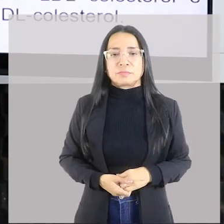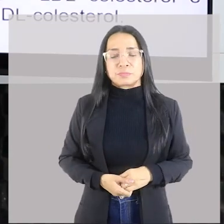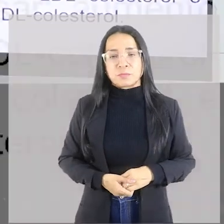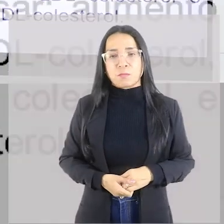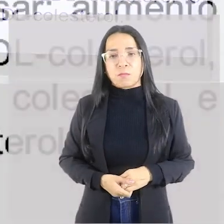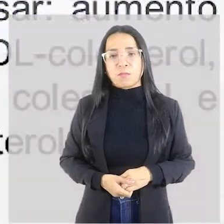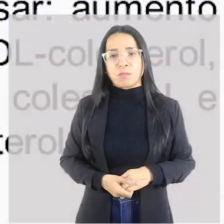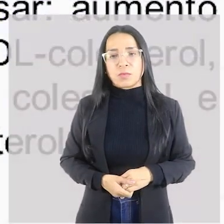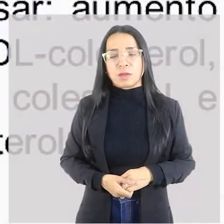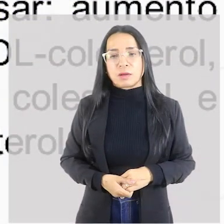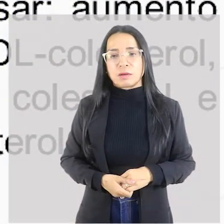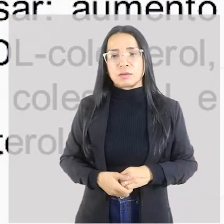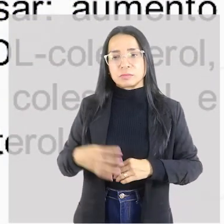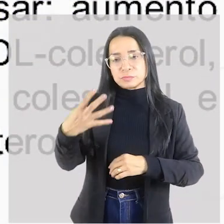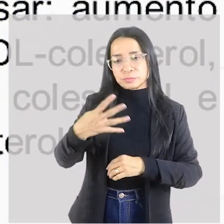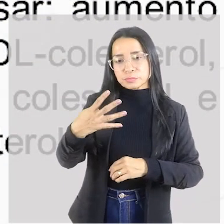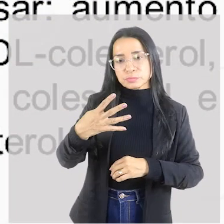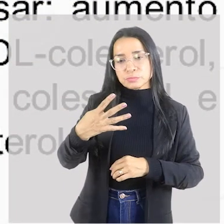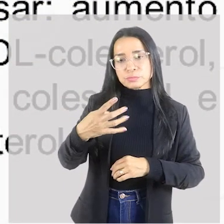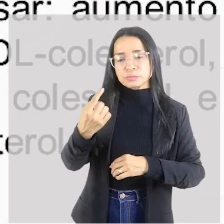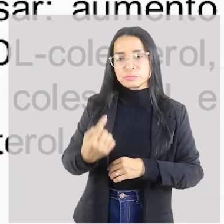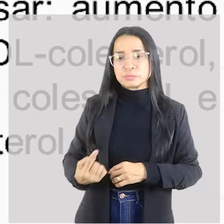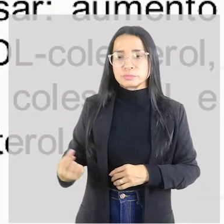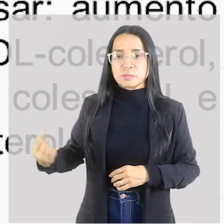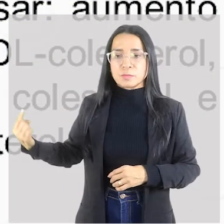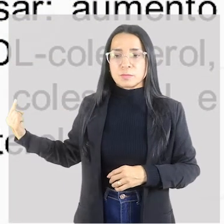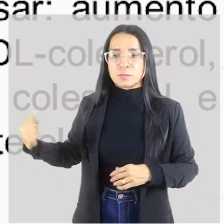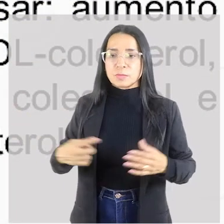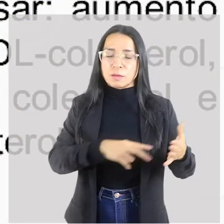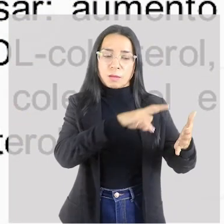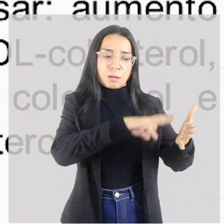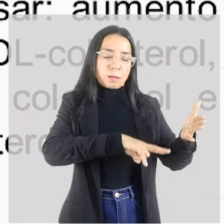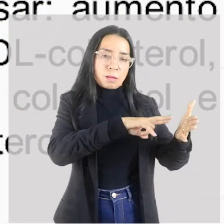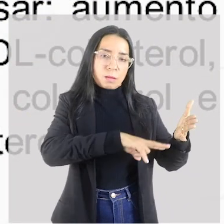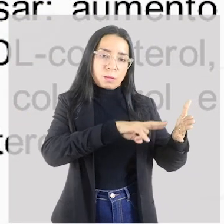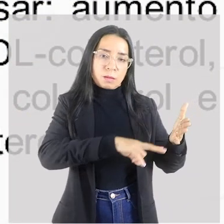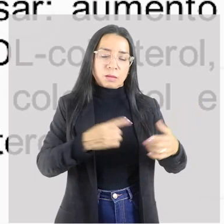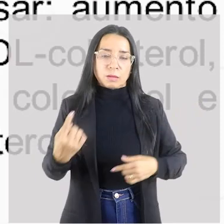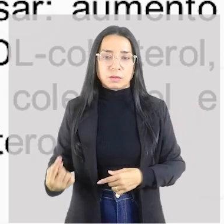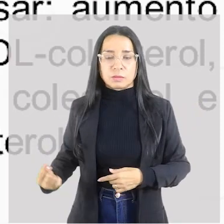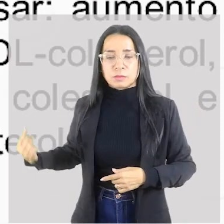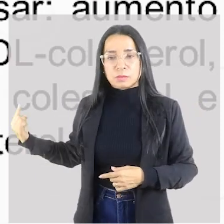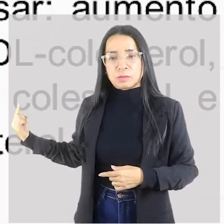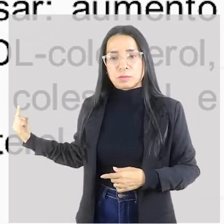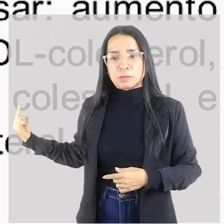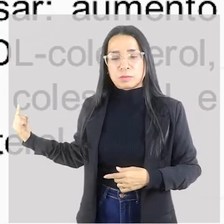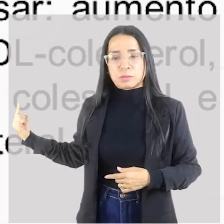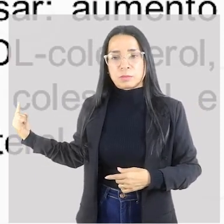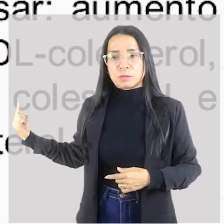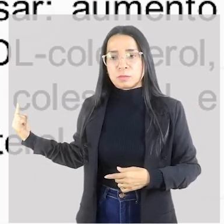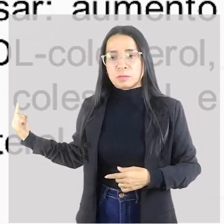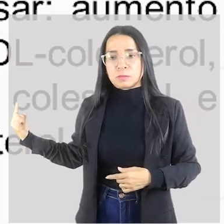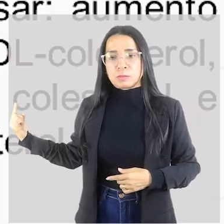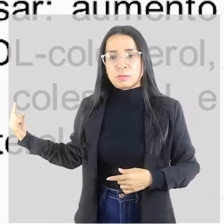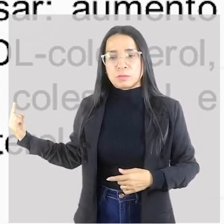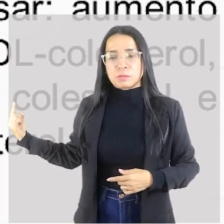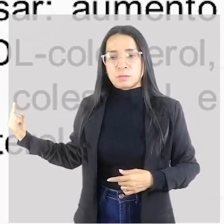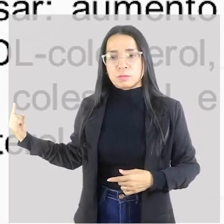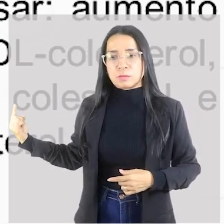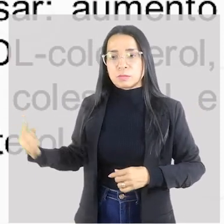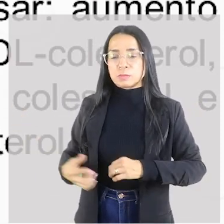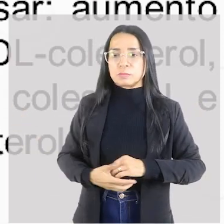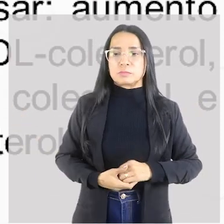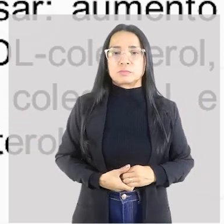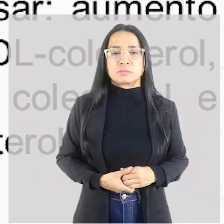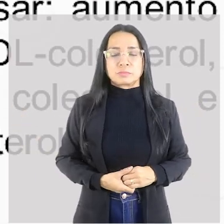As gorduras trans, formadas durante o processo de hidrogenação industrial, que transforma óleos